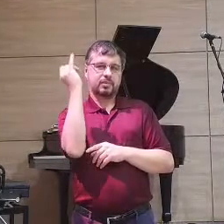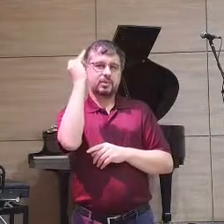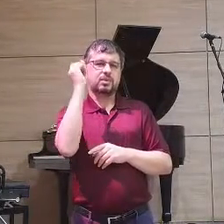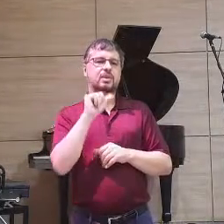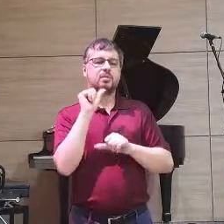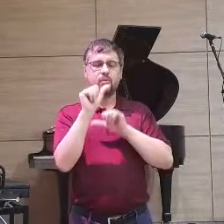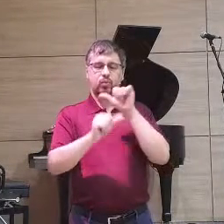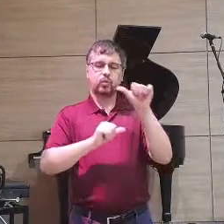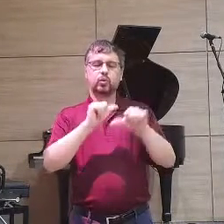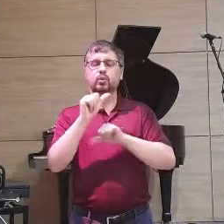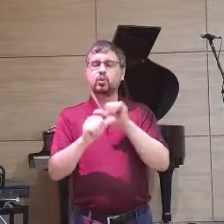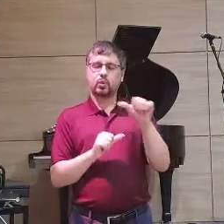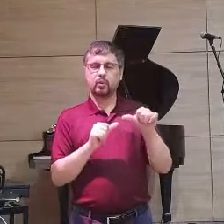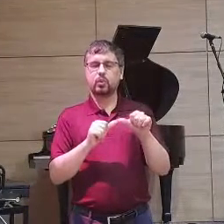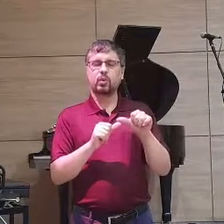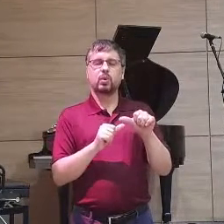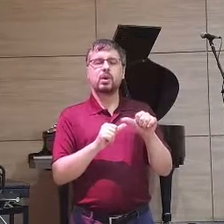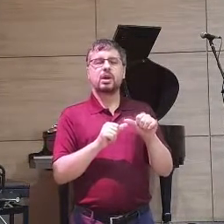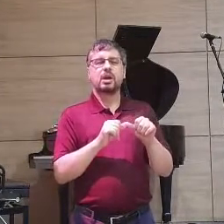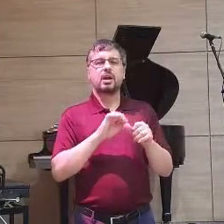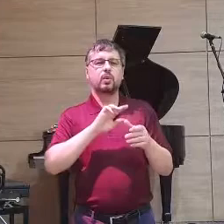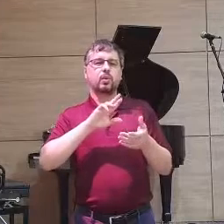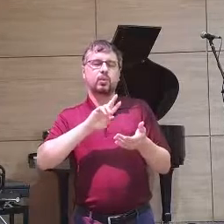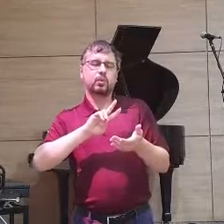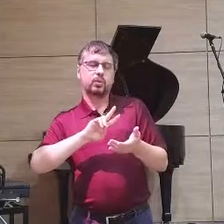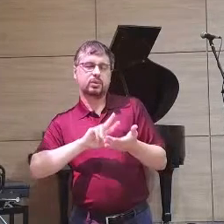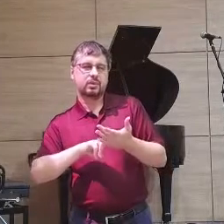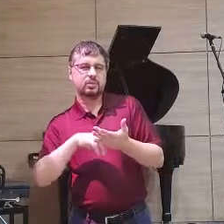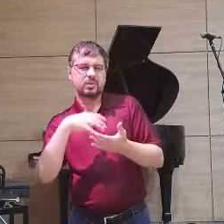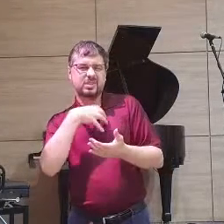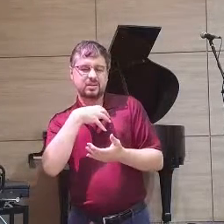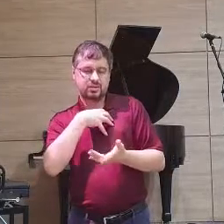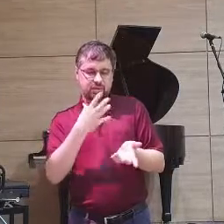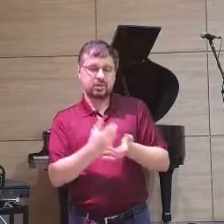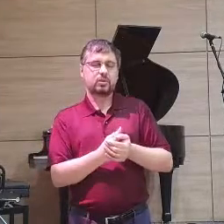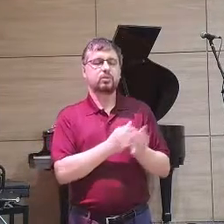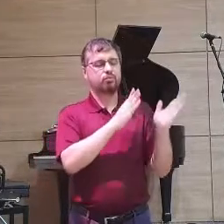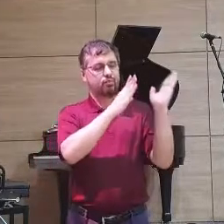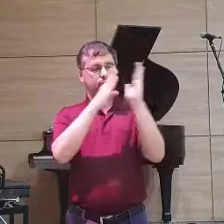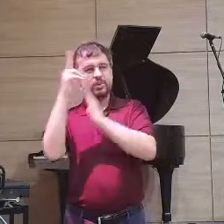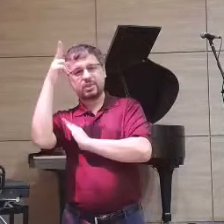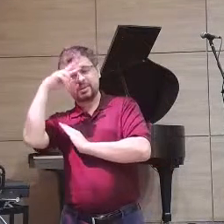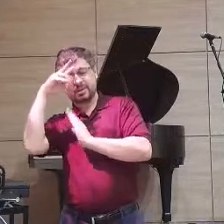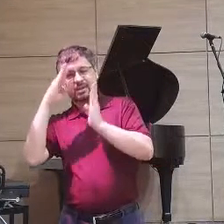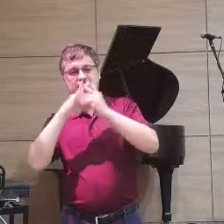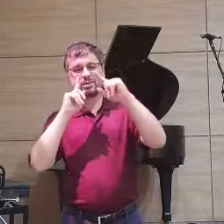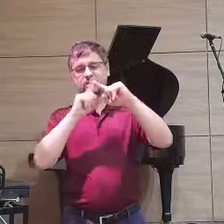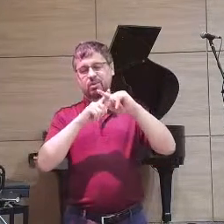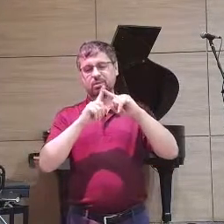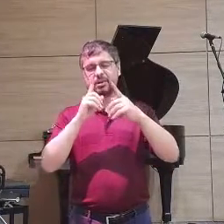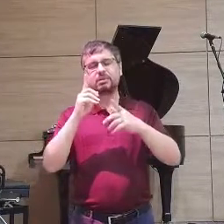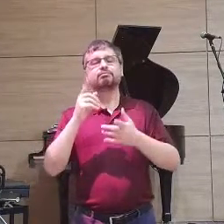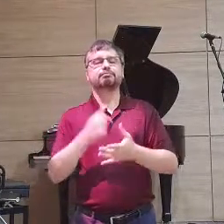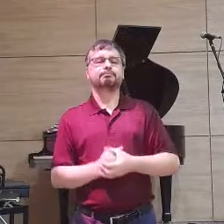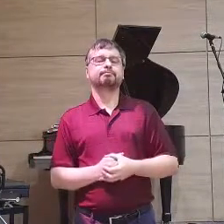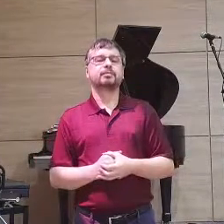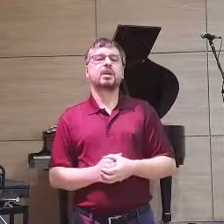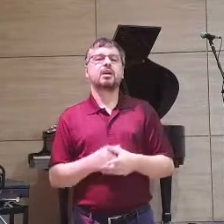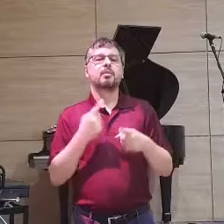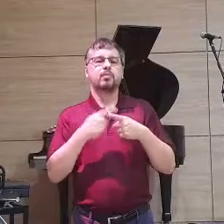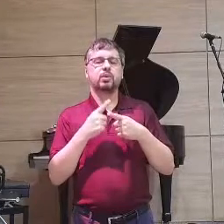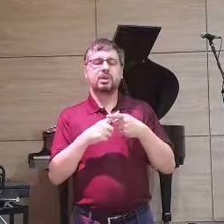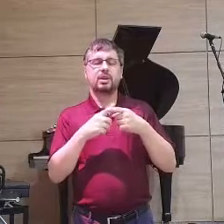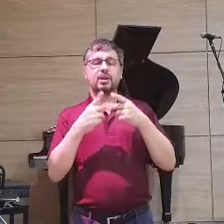mudou o seu conteúdo no decorrer da história porquanto a igreja cristã porque esses testemunhos ou estas testemunhas elas